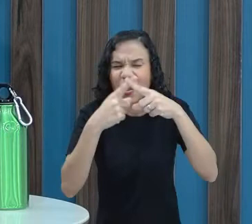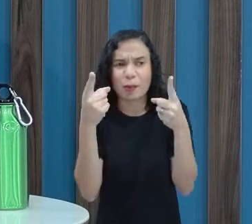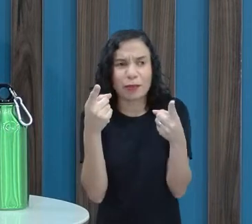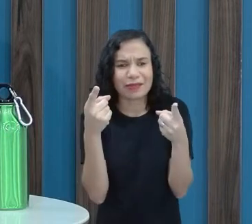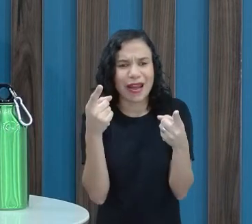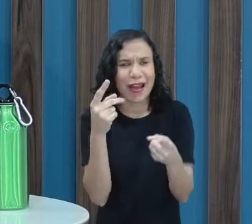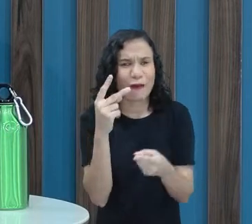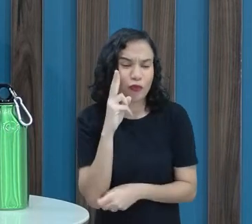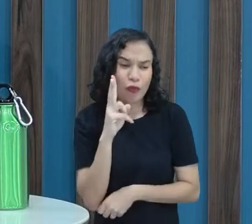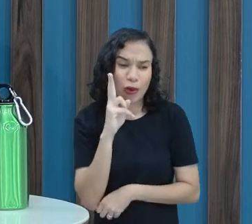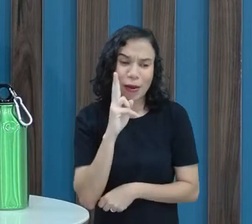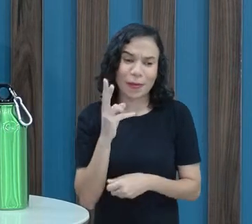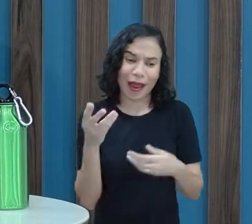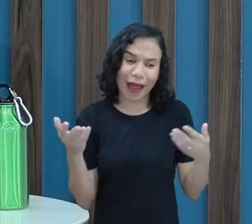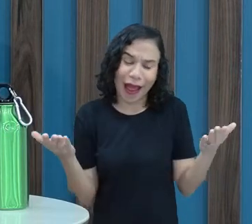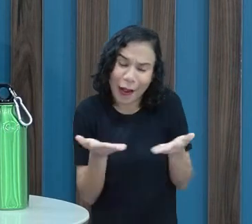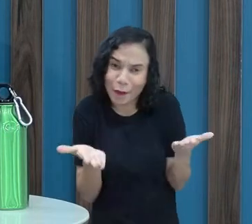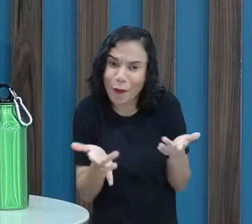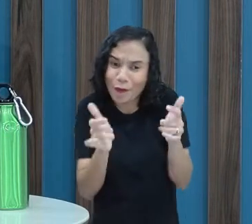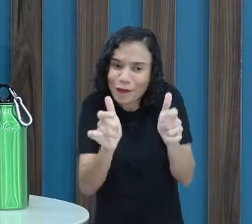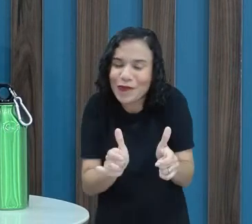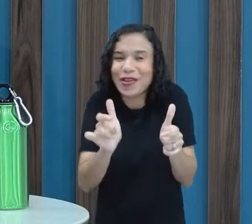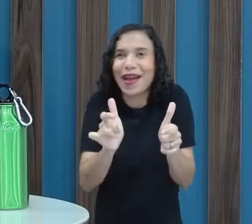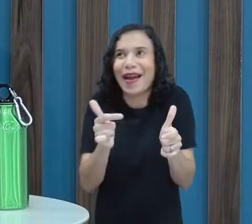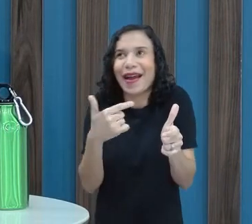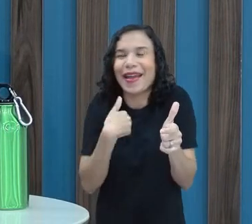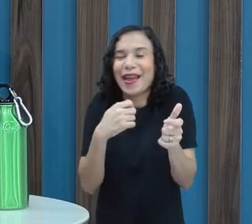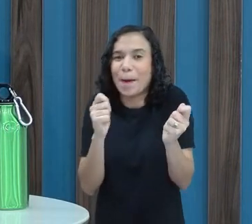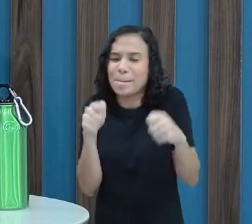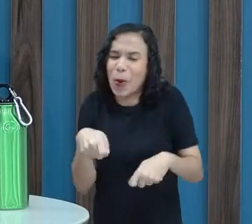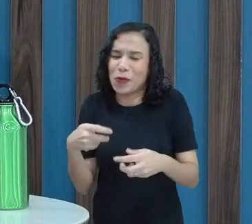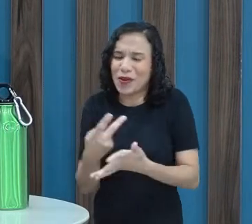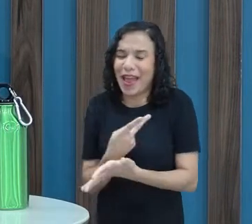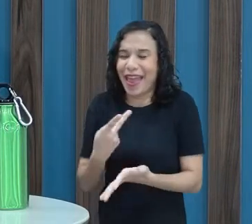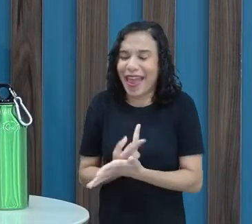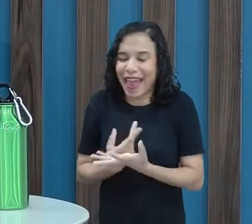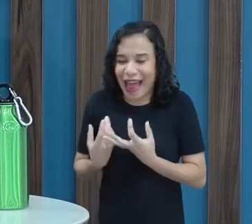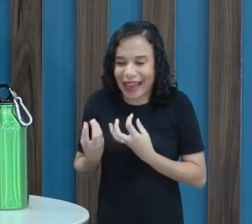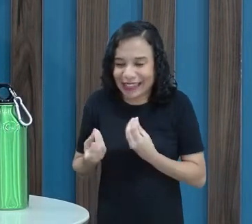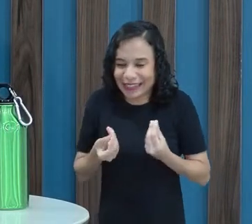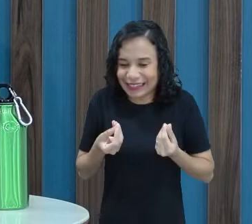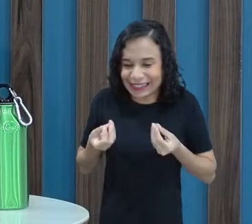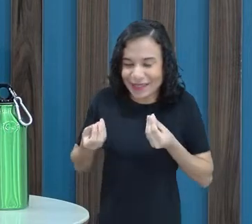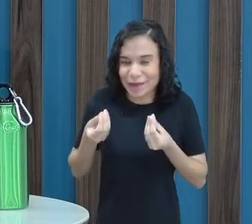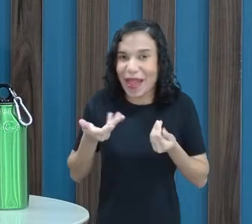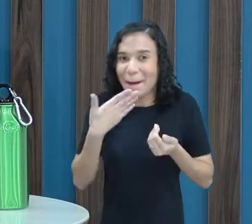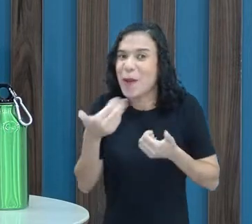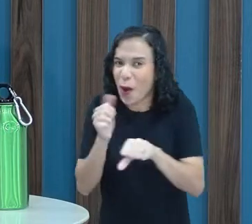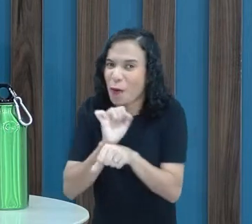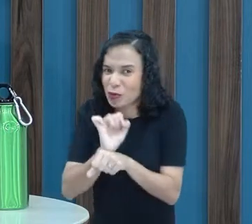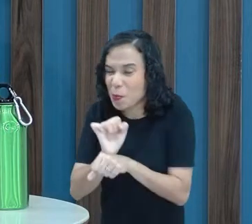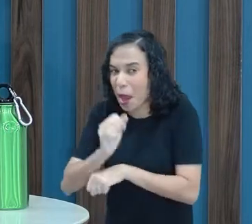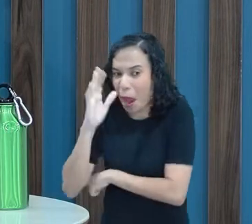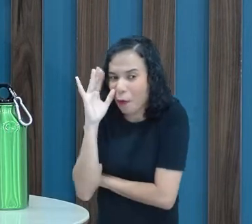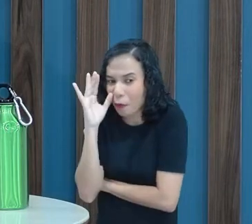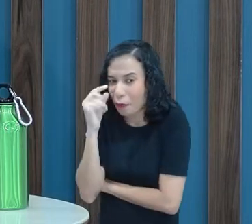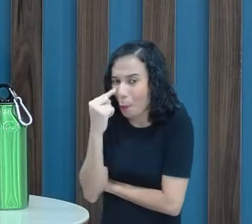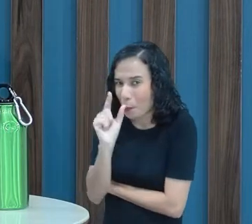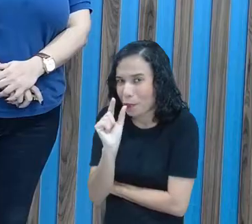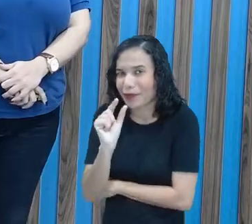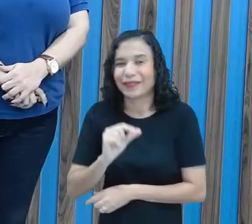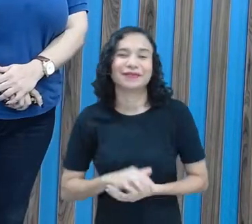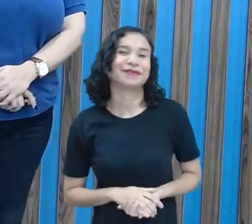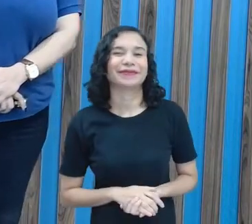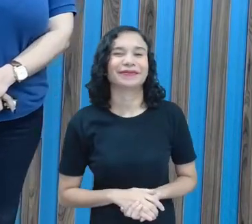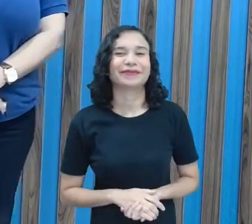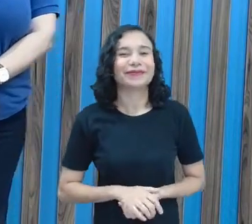eu não vou dizer agora onde é que fica, porque eu posso estar errado. Mas Olha isso. vou esperar um pouquinho aqui pra gente Tá ver.